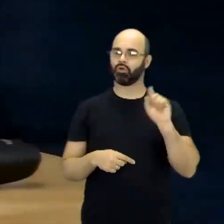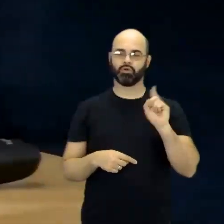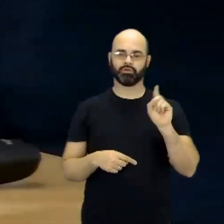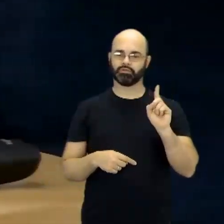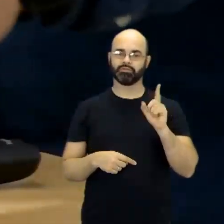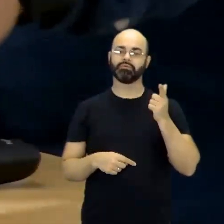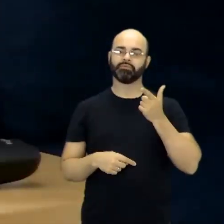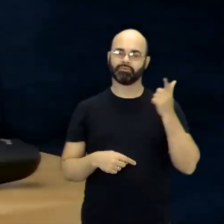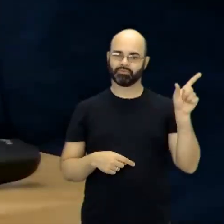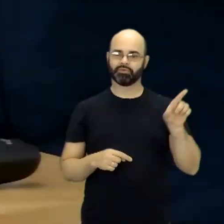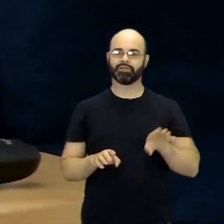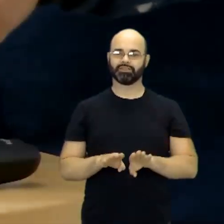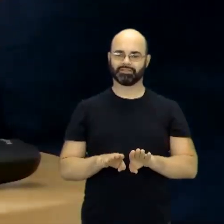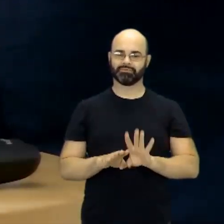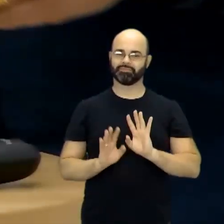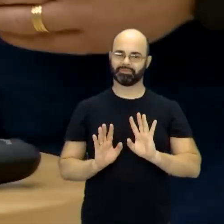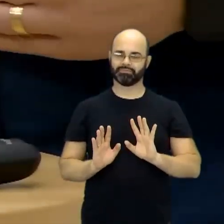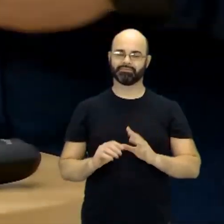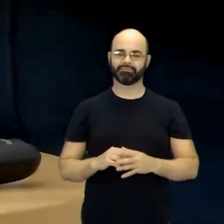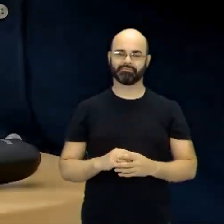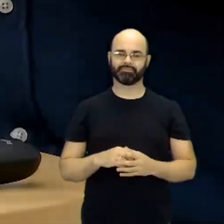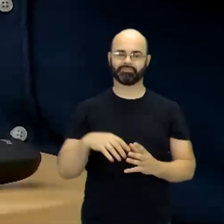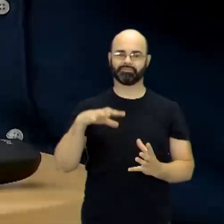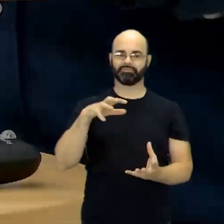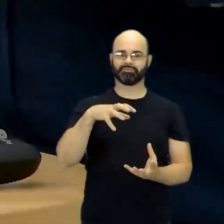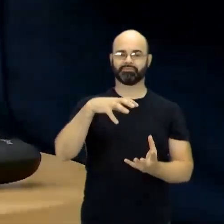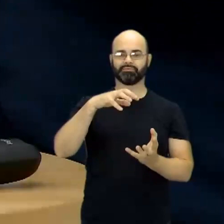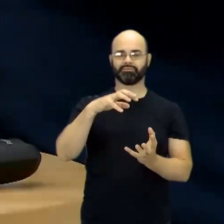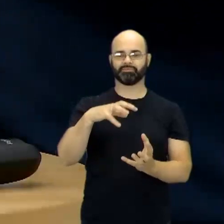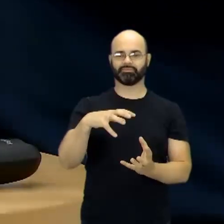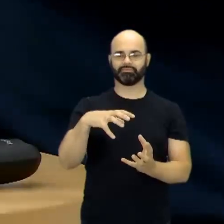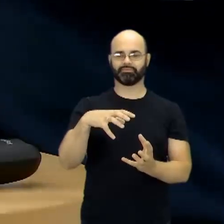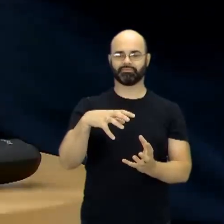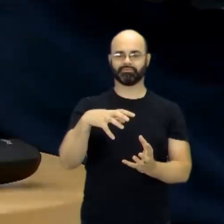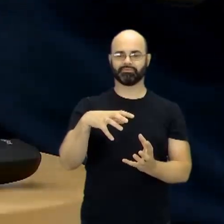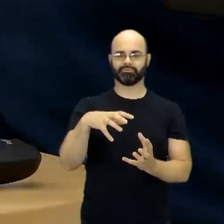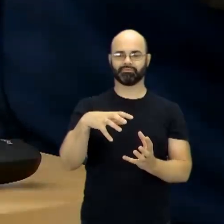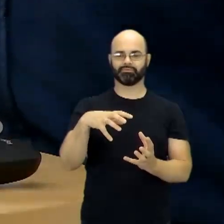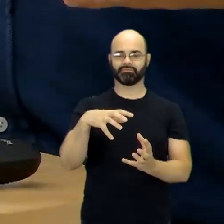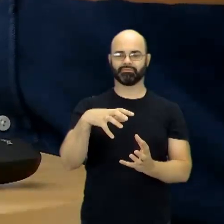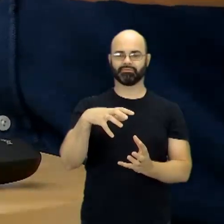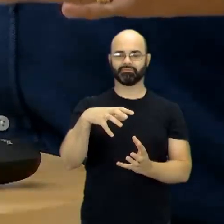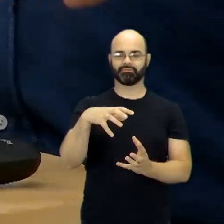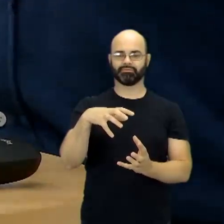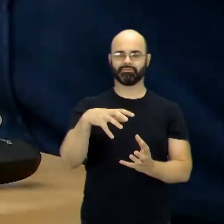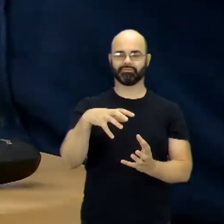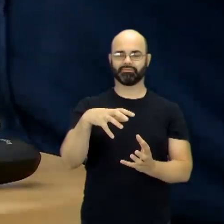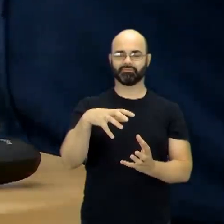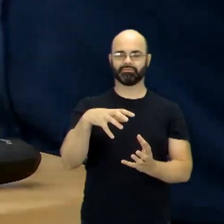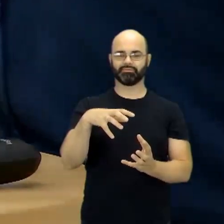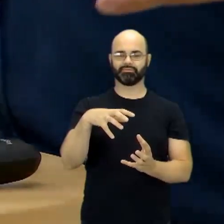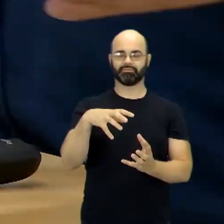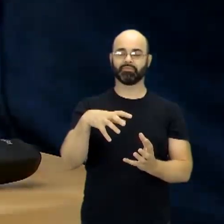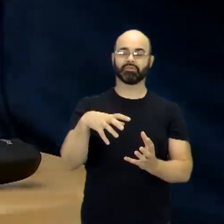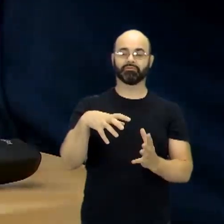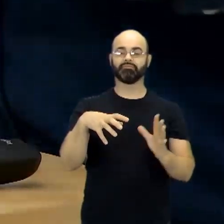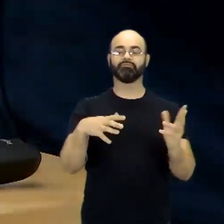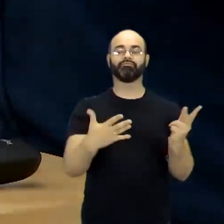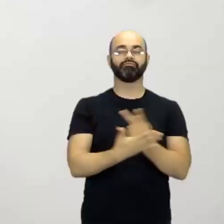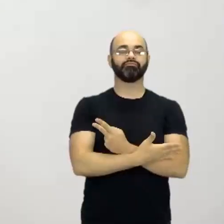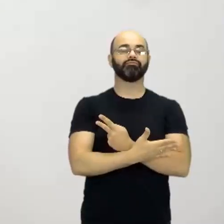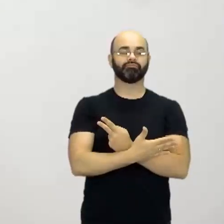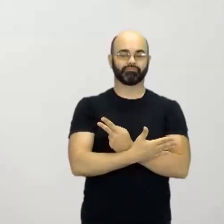e essa inclinação aqui ela acaba criando algumas situações particulares